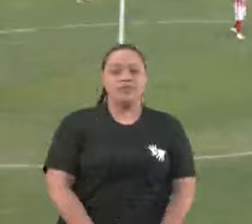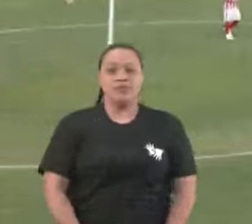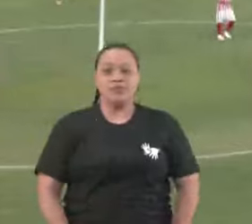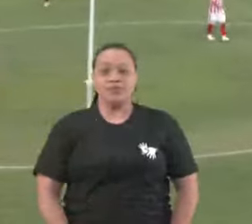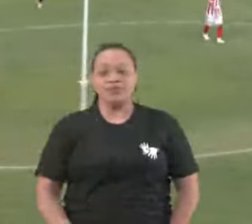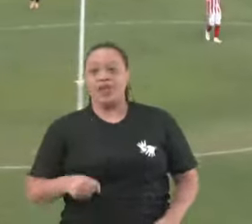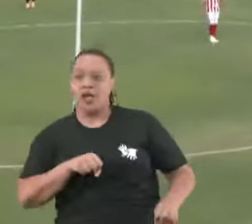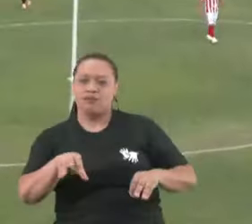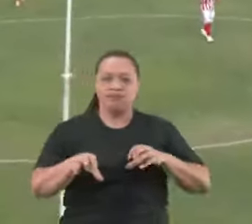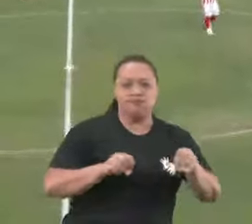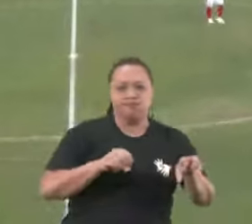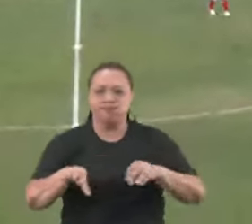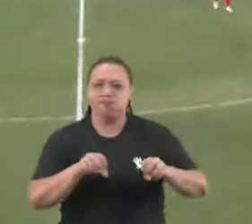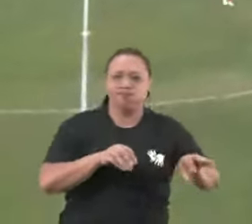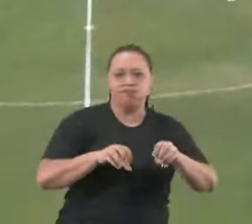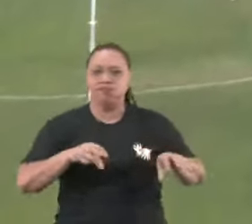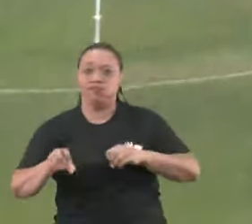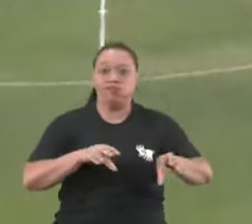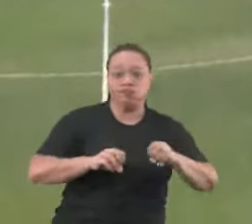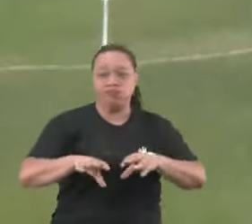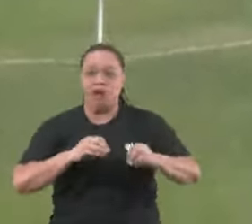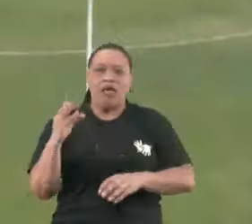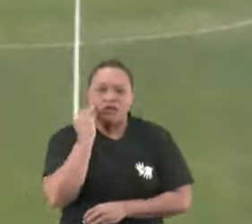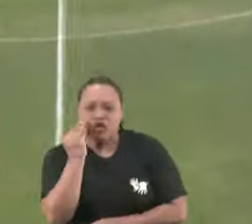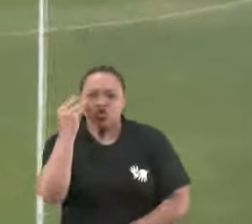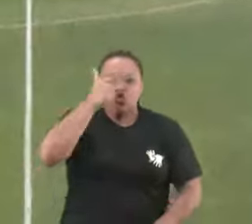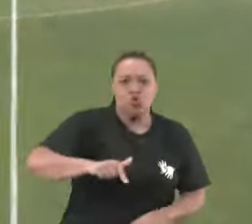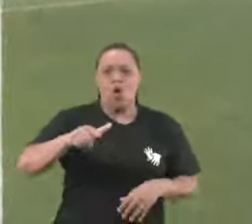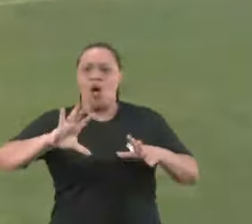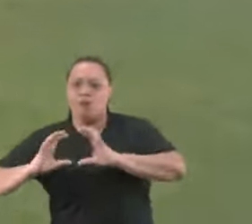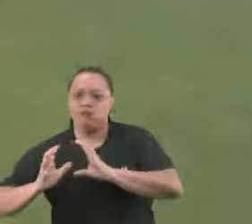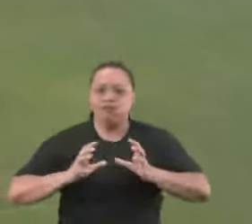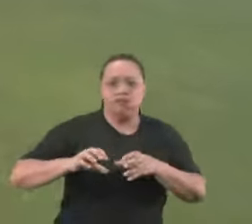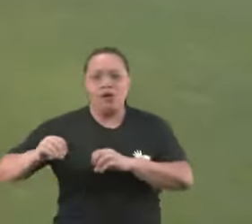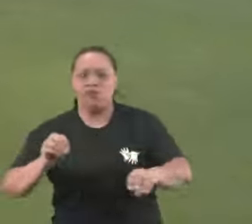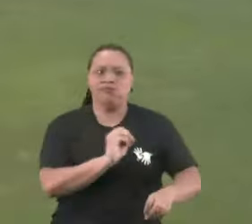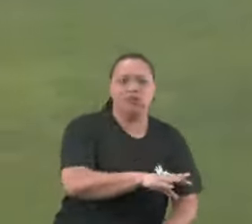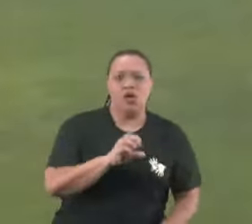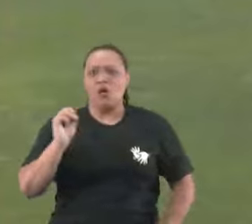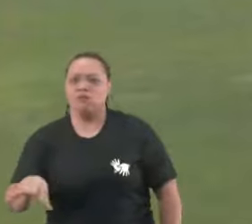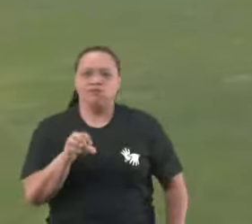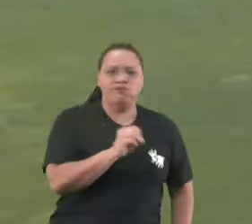Com ela dominado, Gabriel conseguiu insistir, recuperou o Colina.